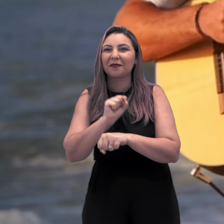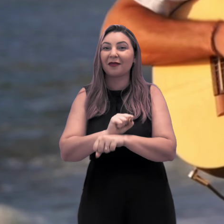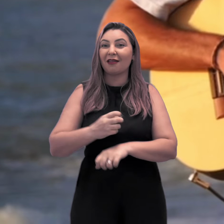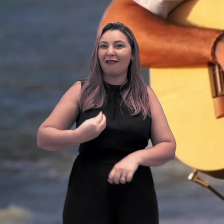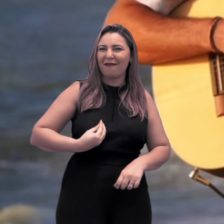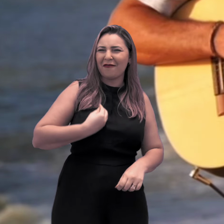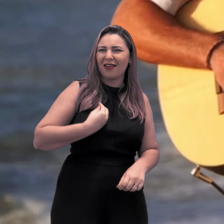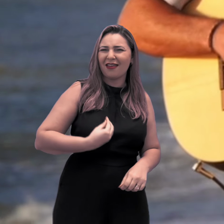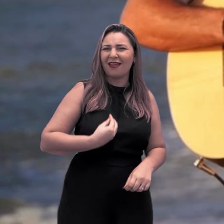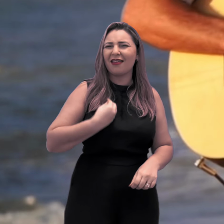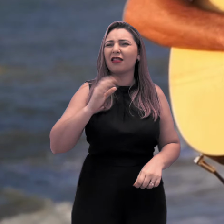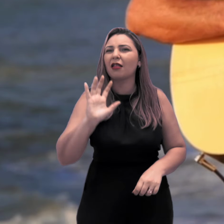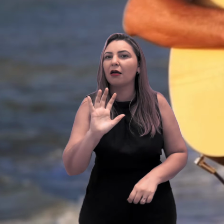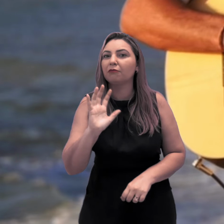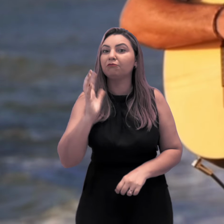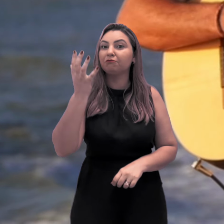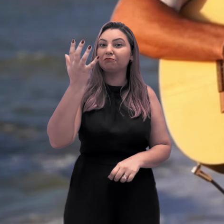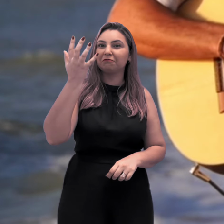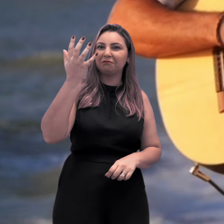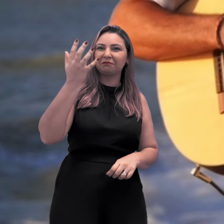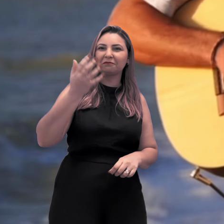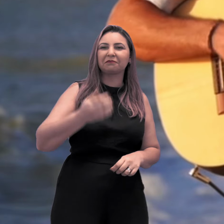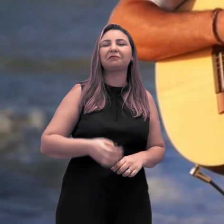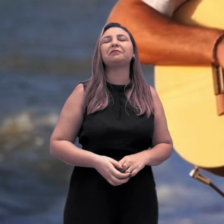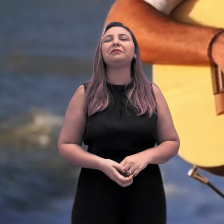espera a vida